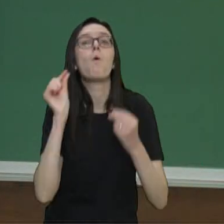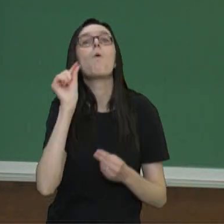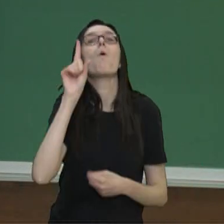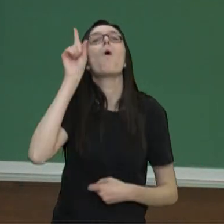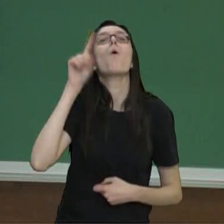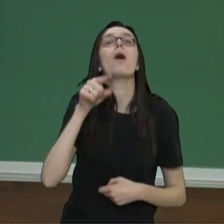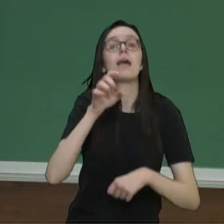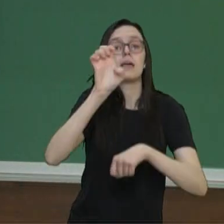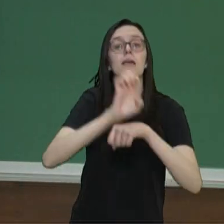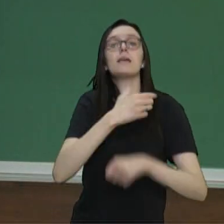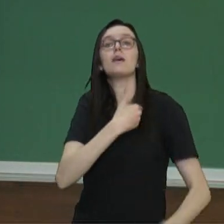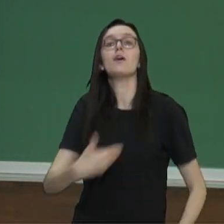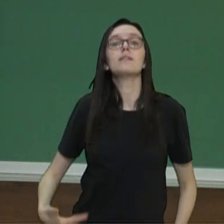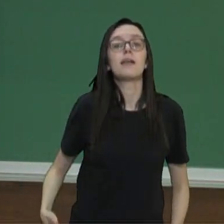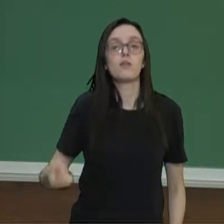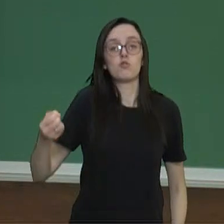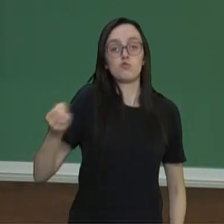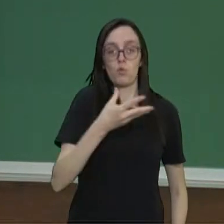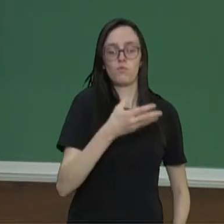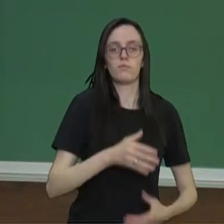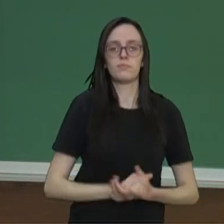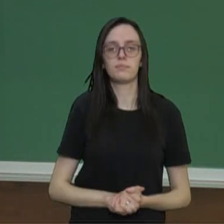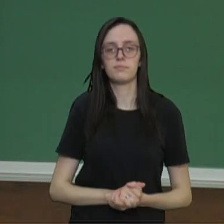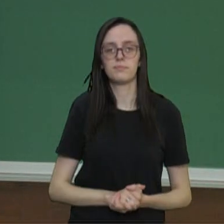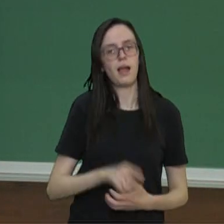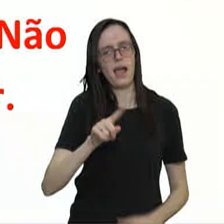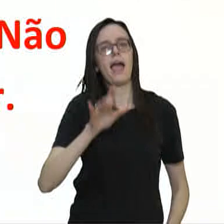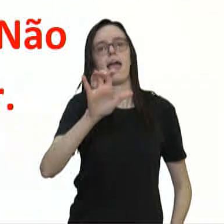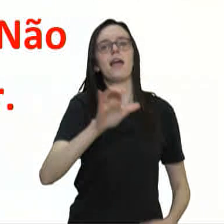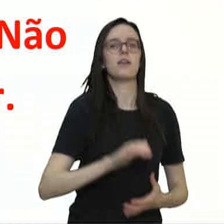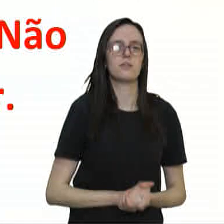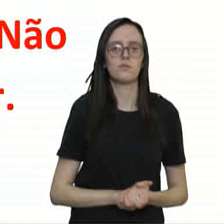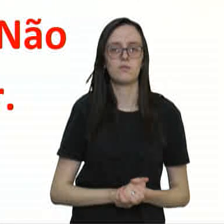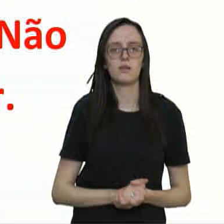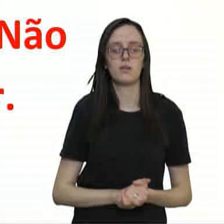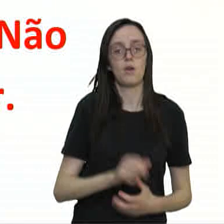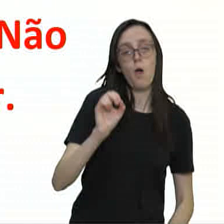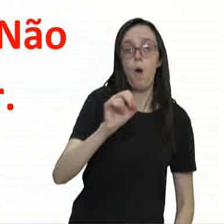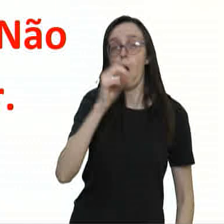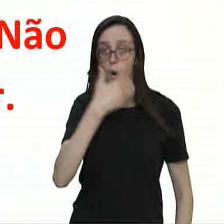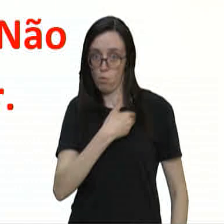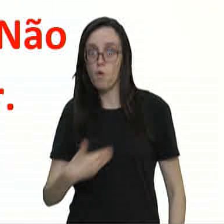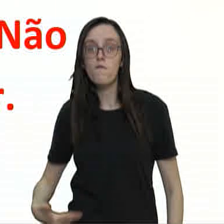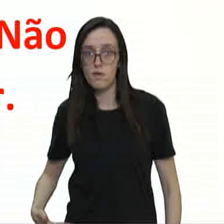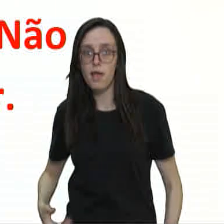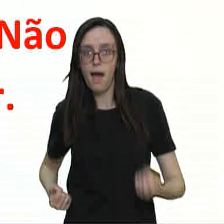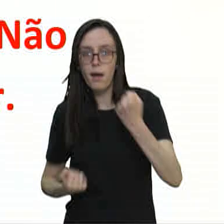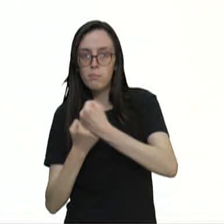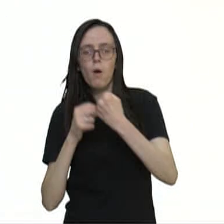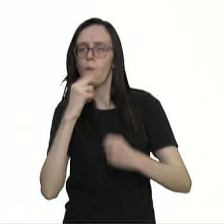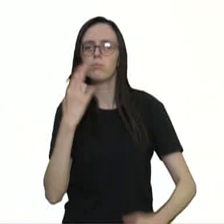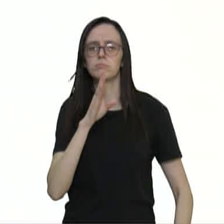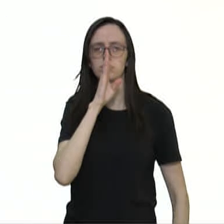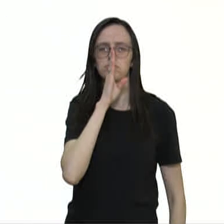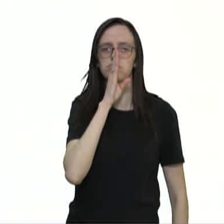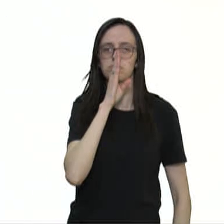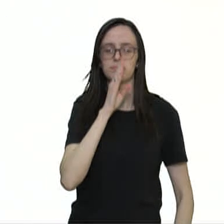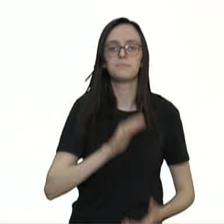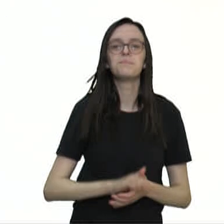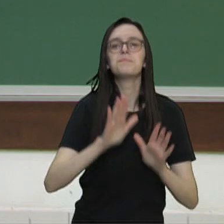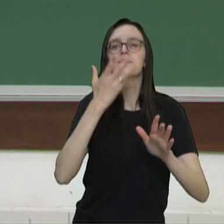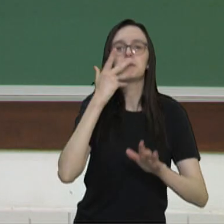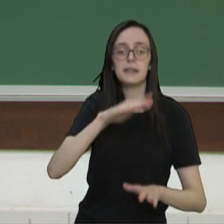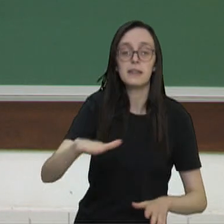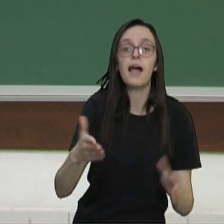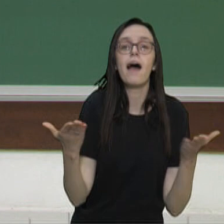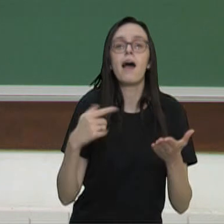é Estado Novo. É isso aqui. Ou é do governo, ou você não se expressa. Crianças,